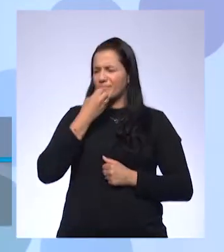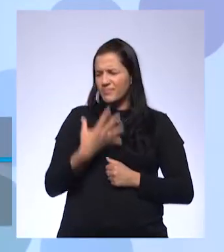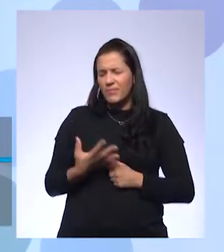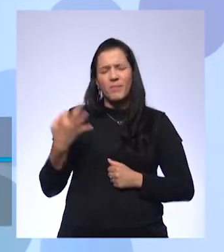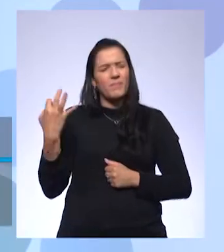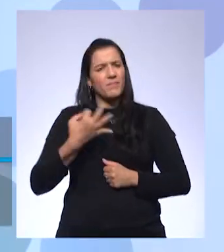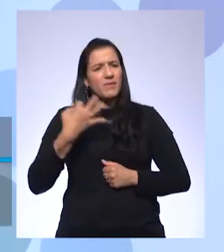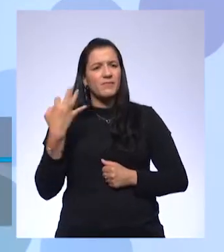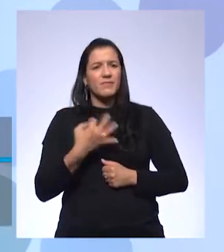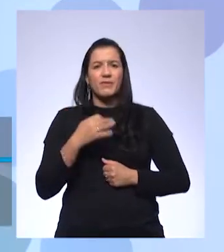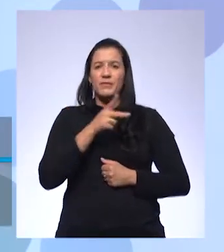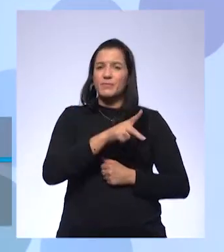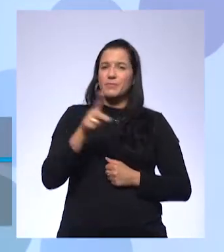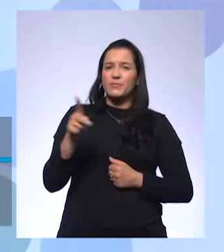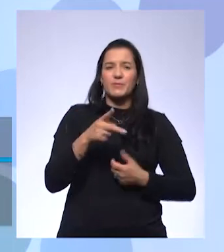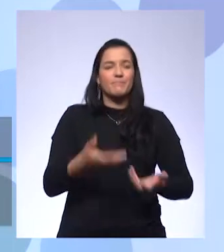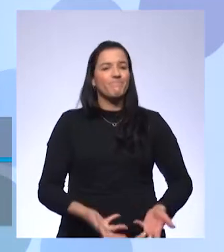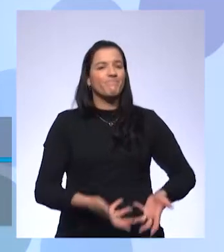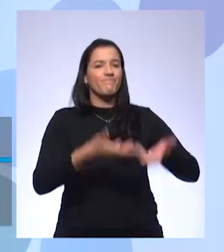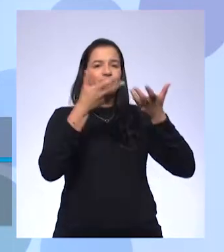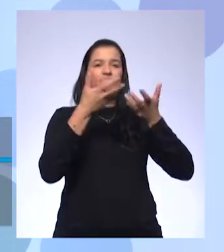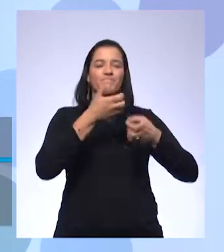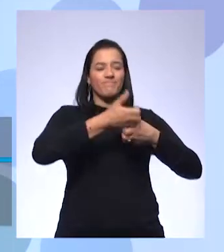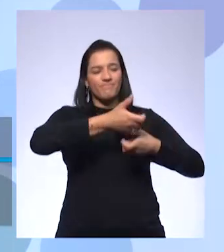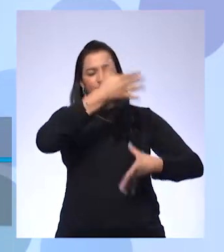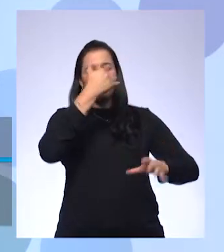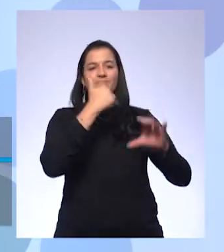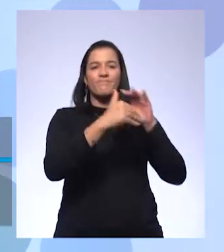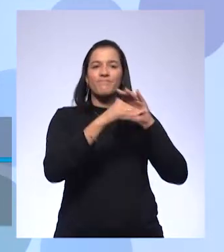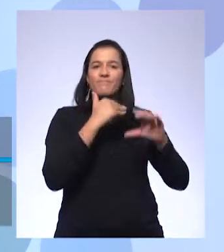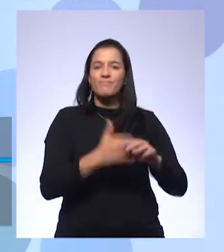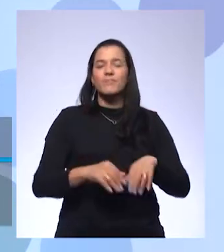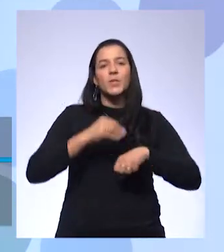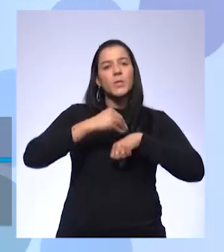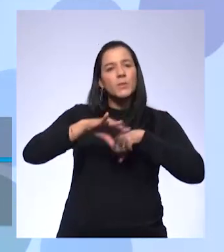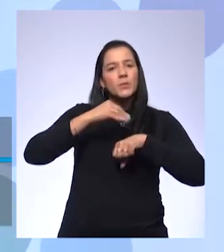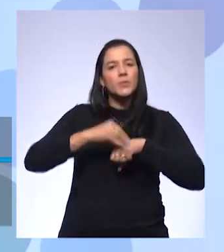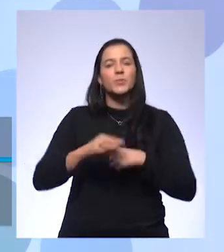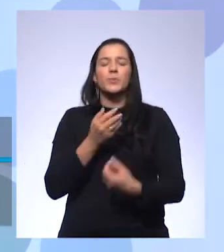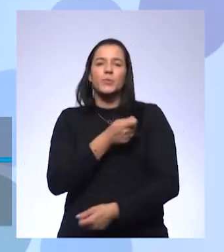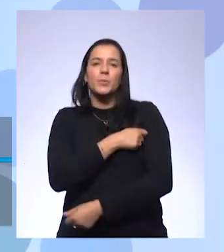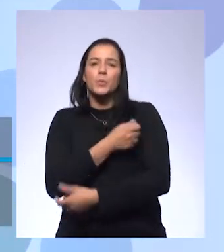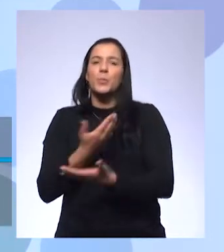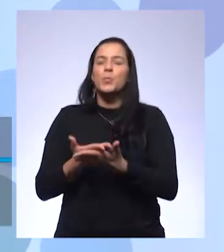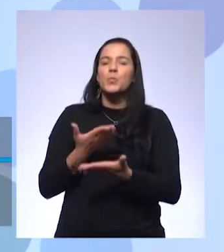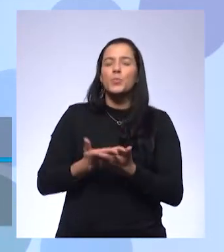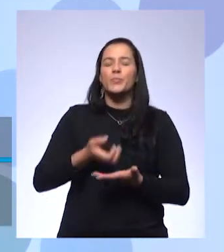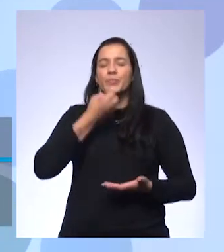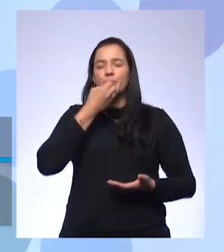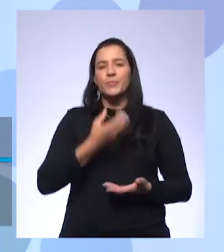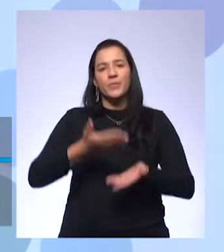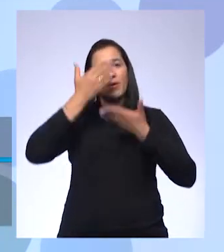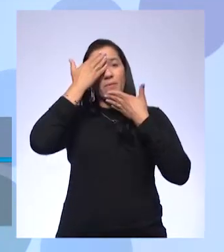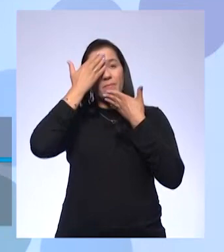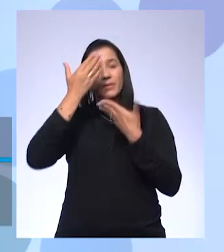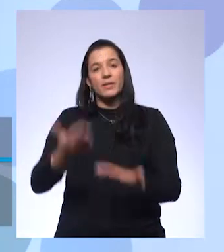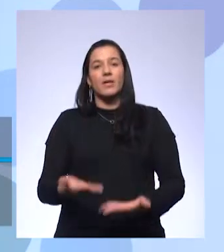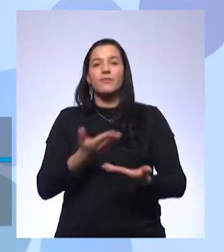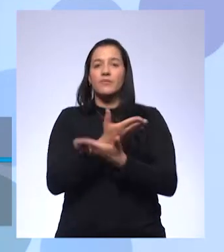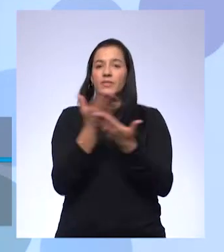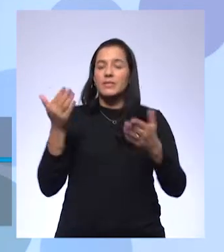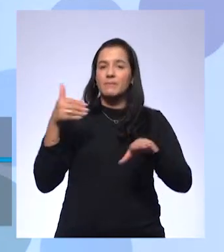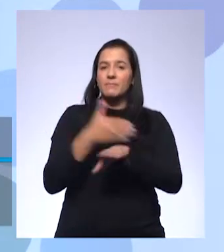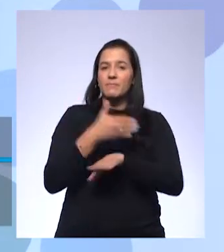sempre abrilhantam aí o nosso chat, contribuindo, dando sugestões para os estudantes. Eu agradeço aí a colaboração e